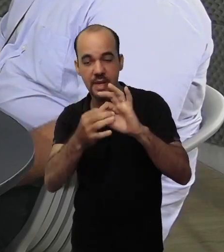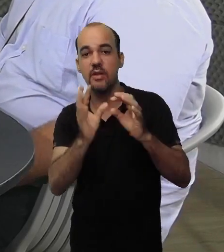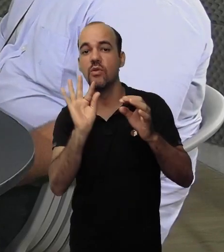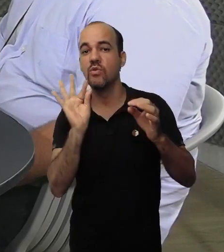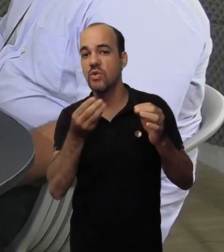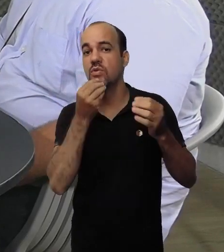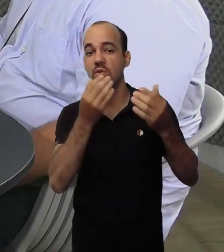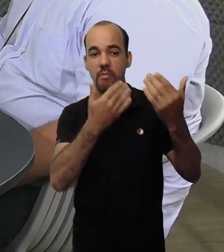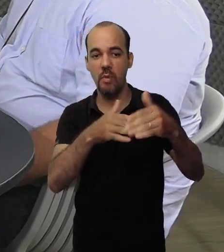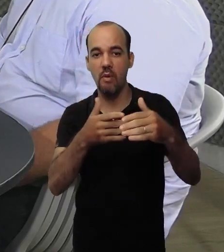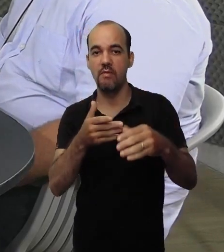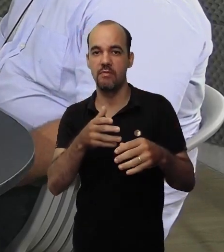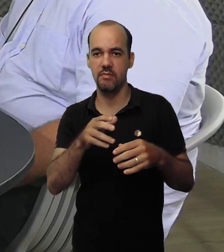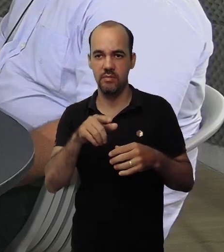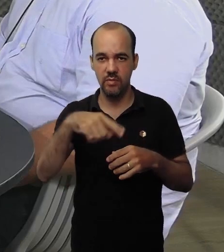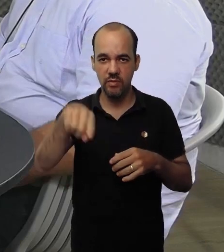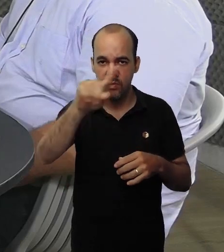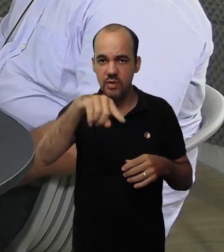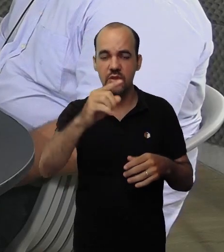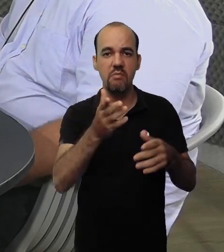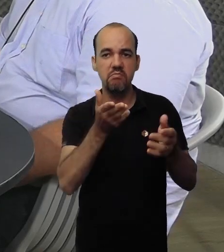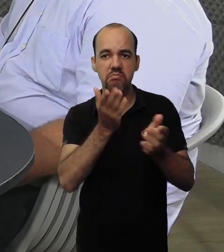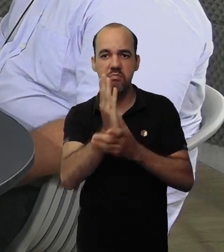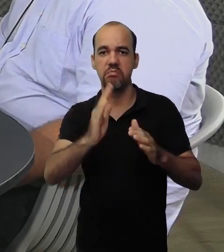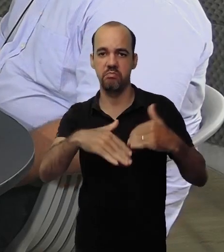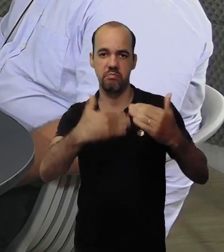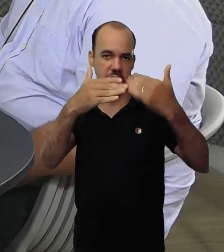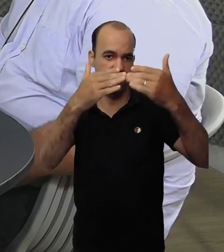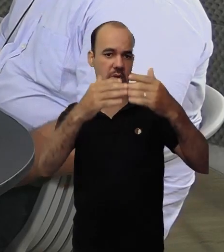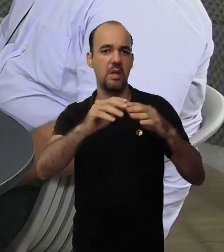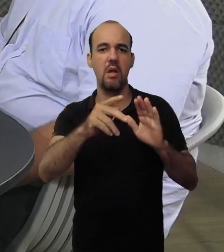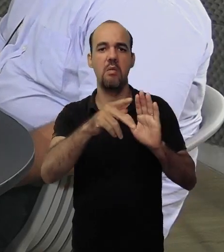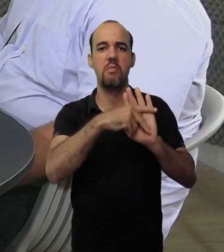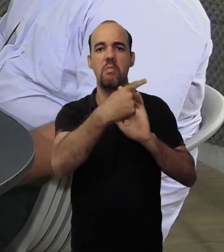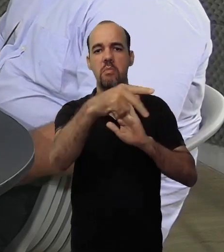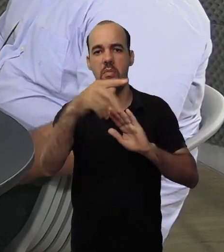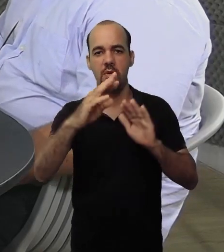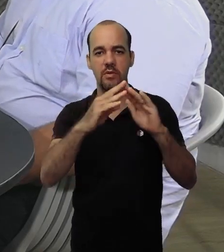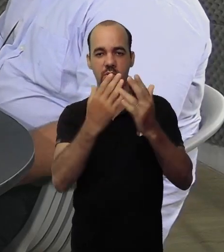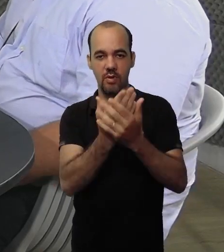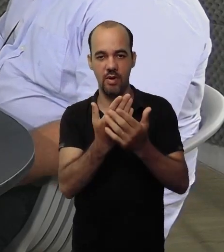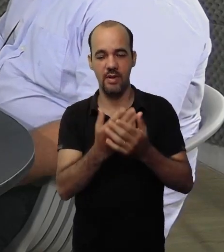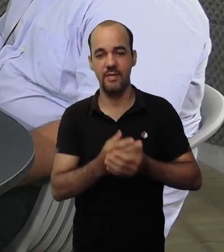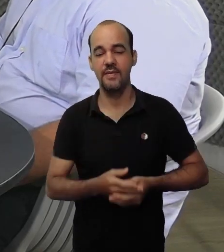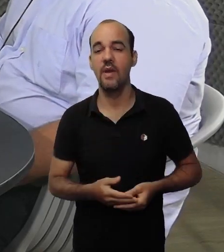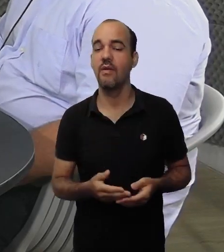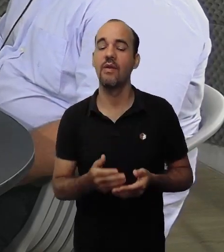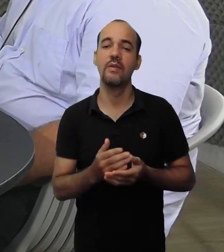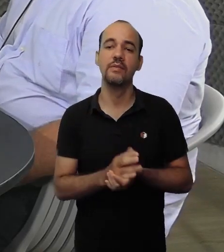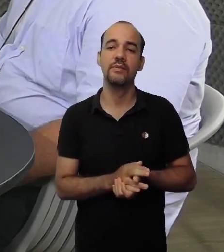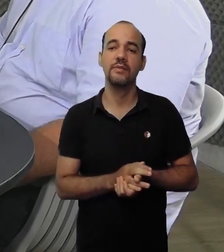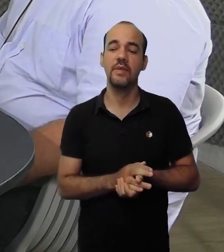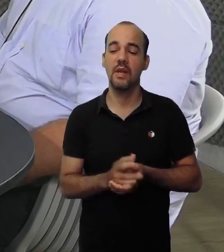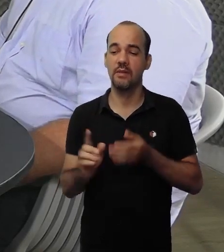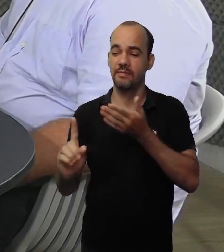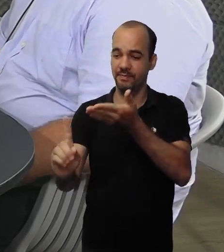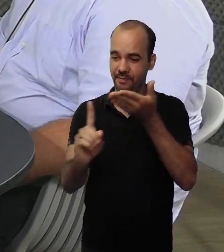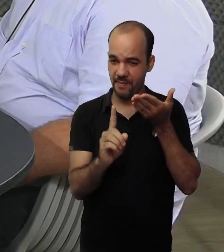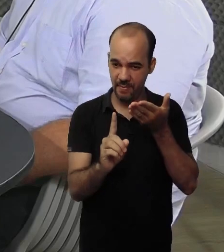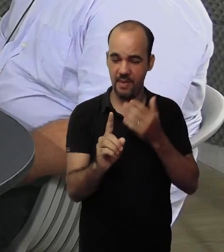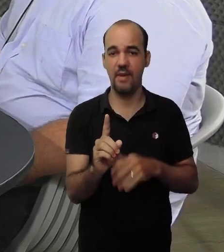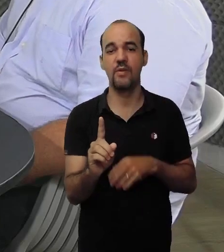até mudar, né, vocês dentro da própria escola. A gente vai iniciar o segundo bloco recebendo a presença do